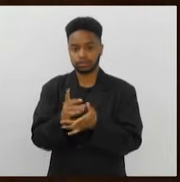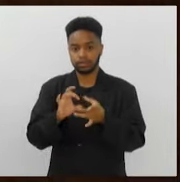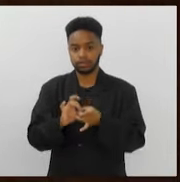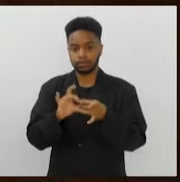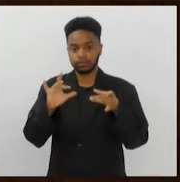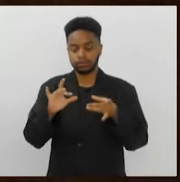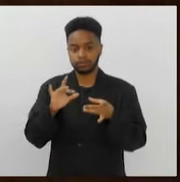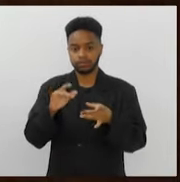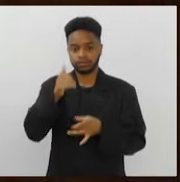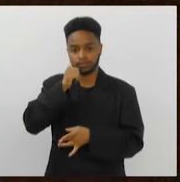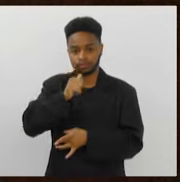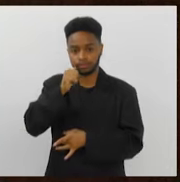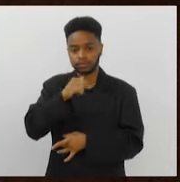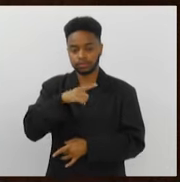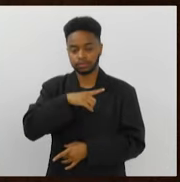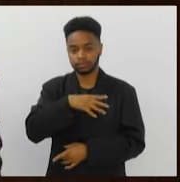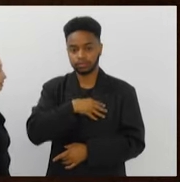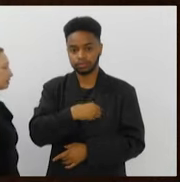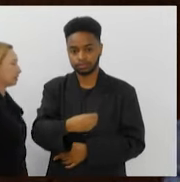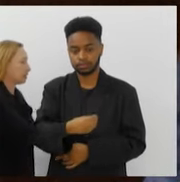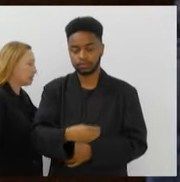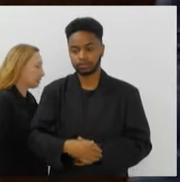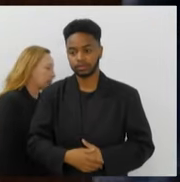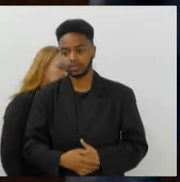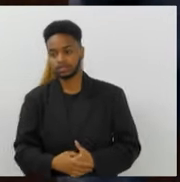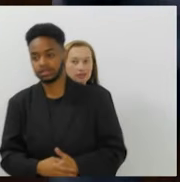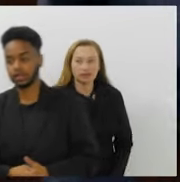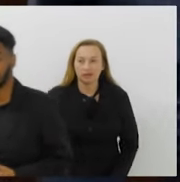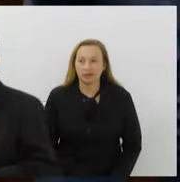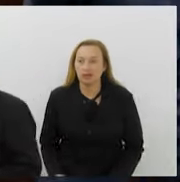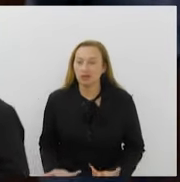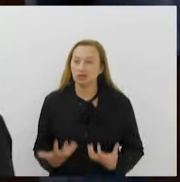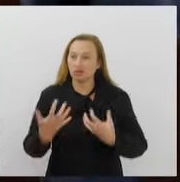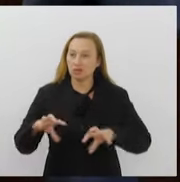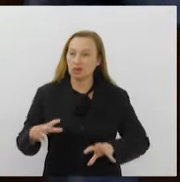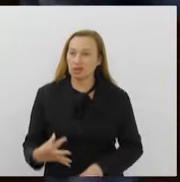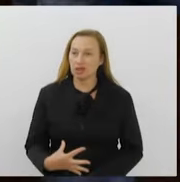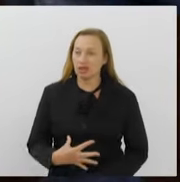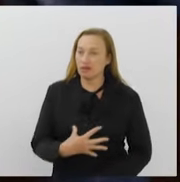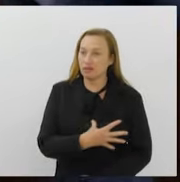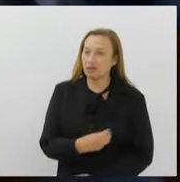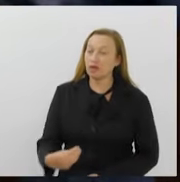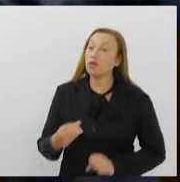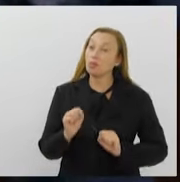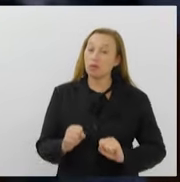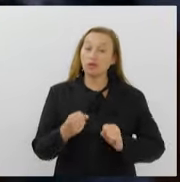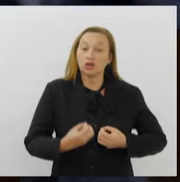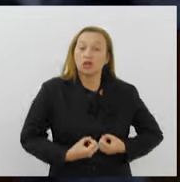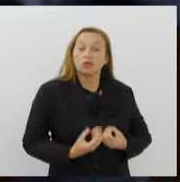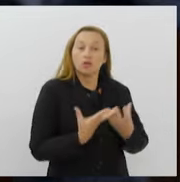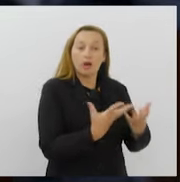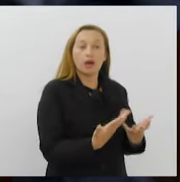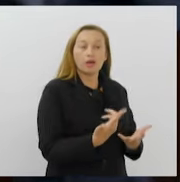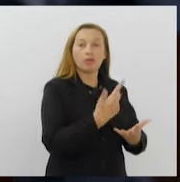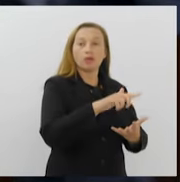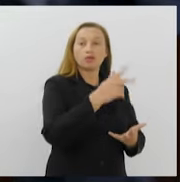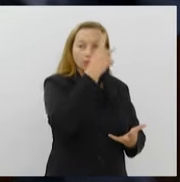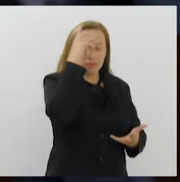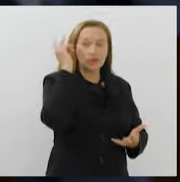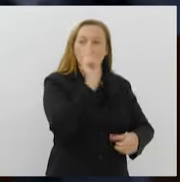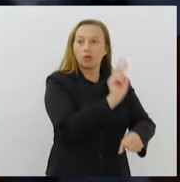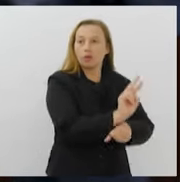essa mulher que tem um filho, se ela não quiser o filho, pode ceder para que alguém crie esse filho.